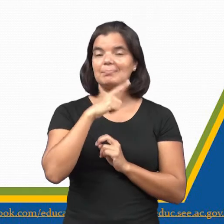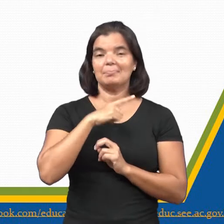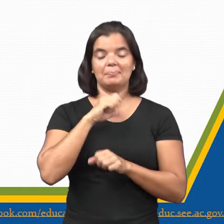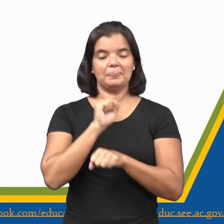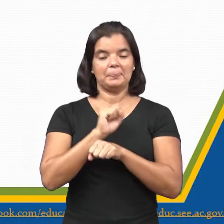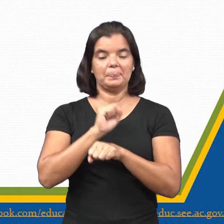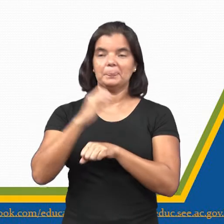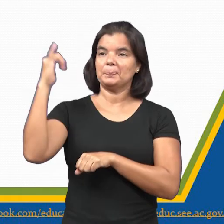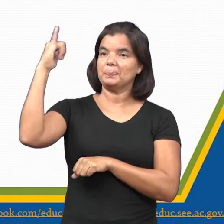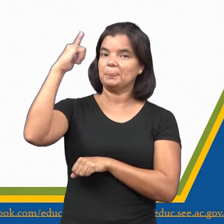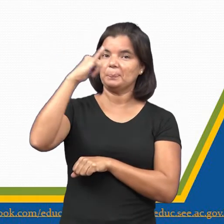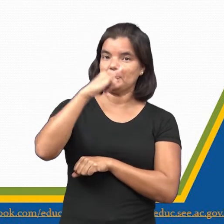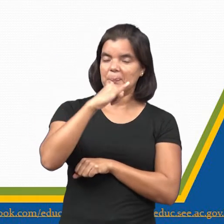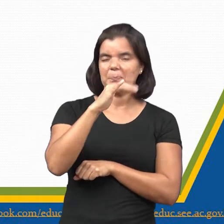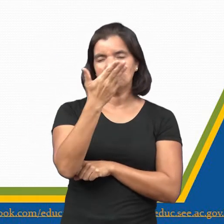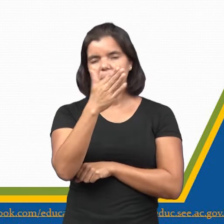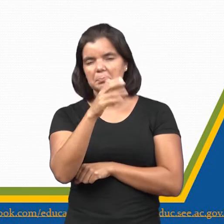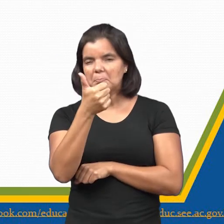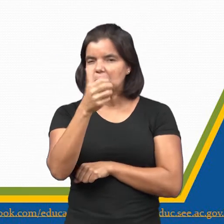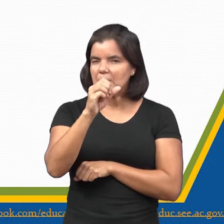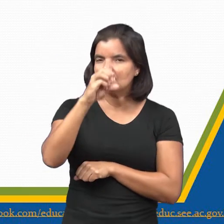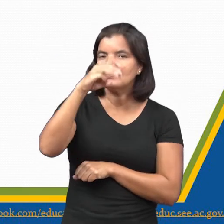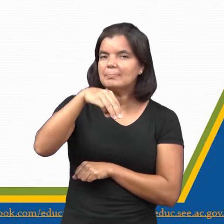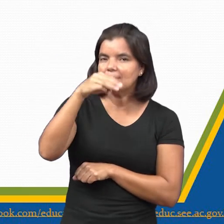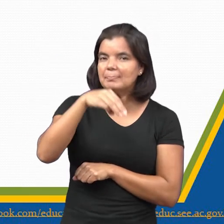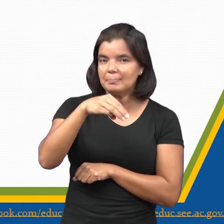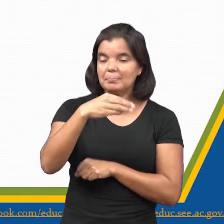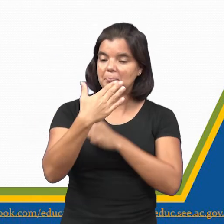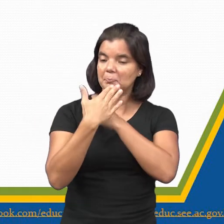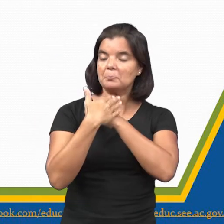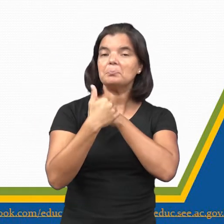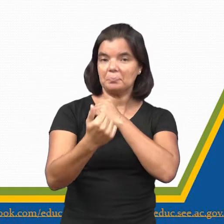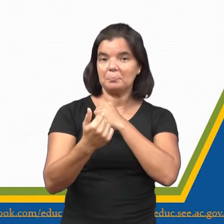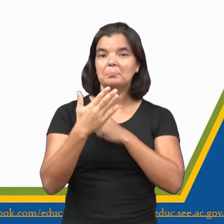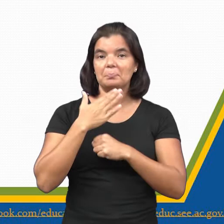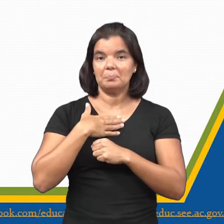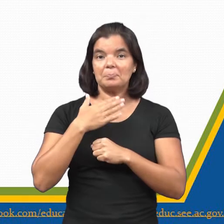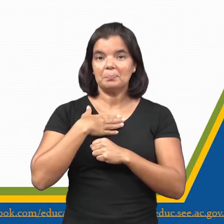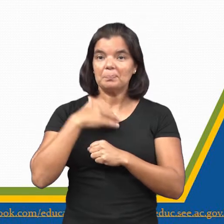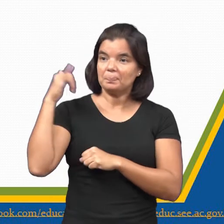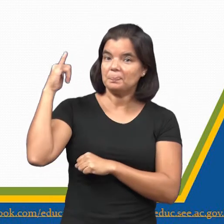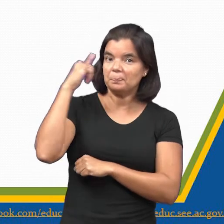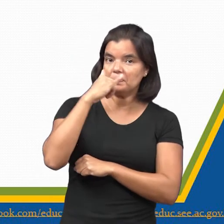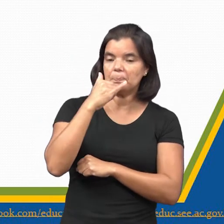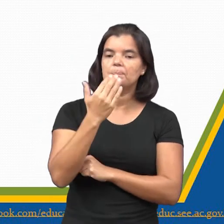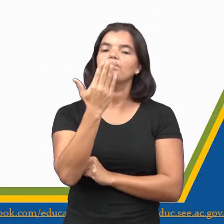embarcar. Depois de uns 10 minutos, chamaram o meu voo. Fiquei